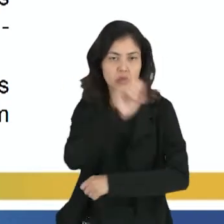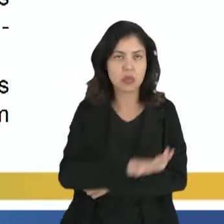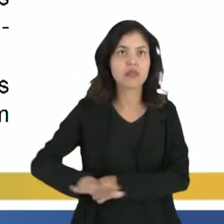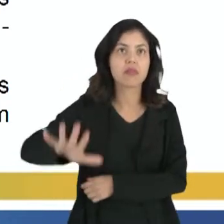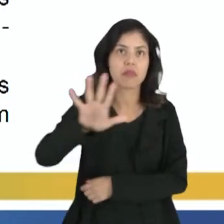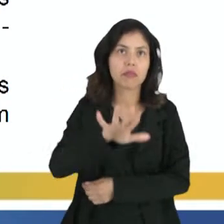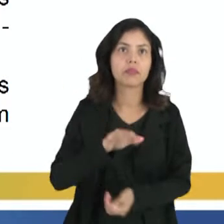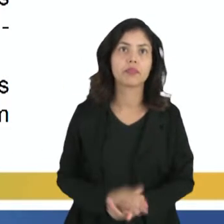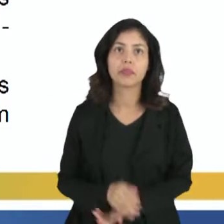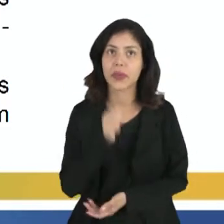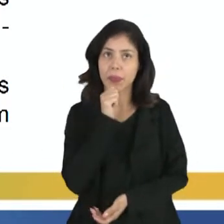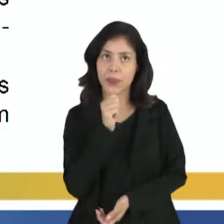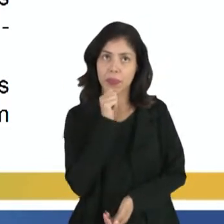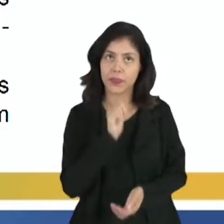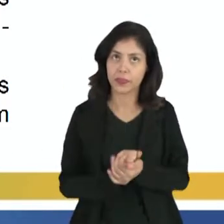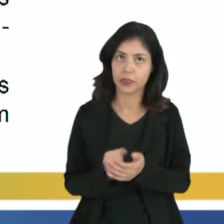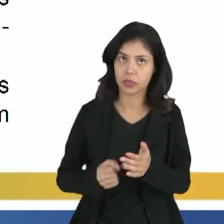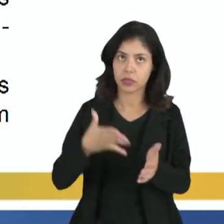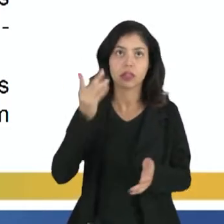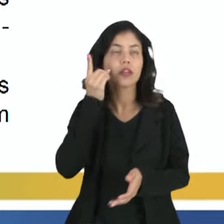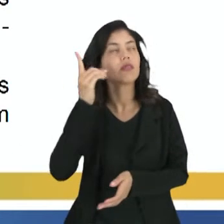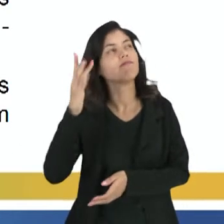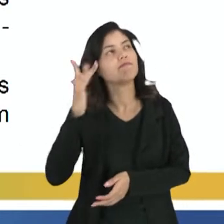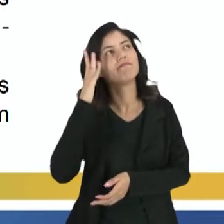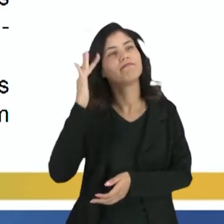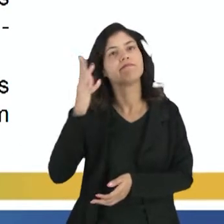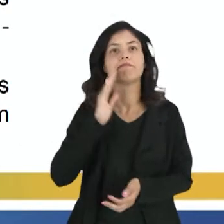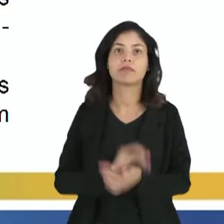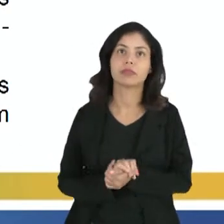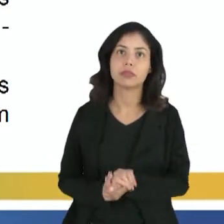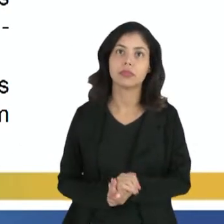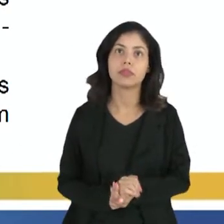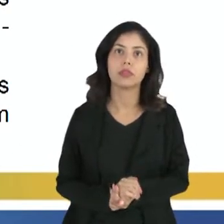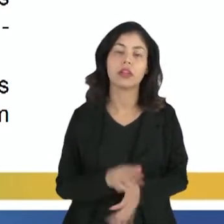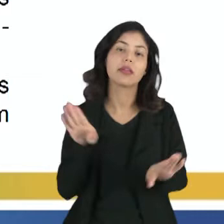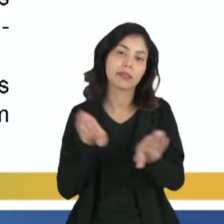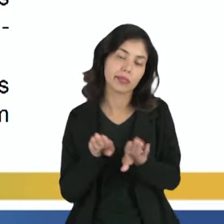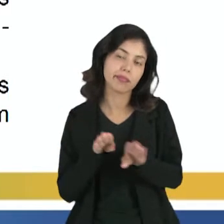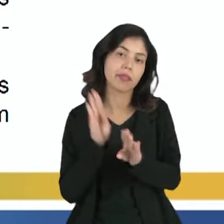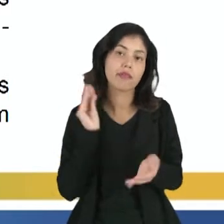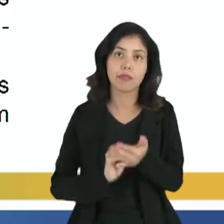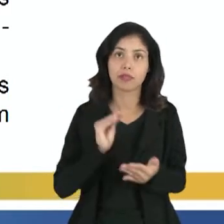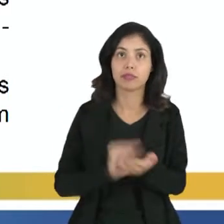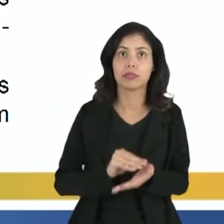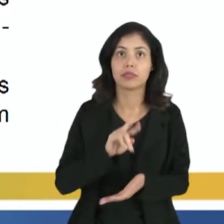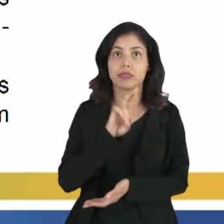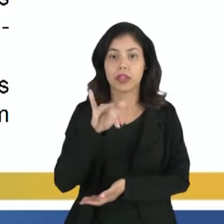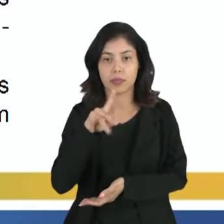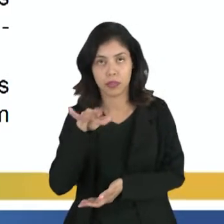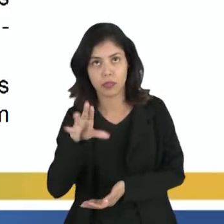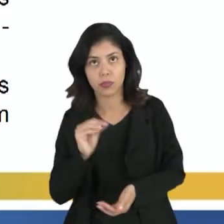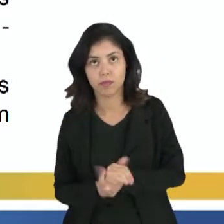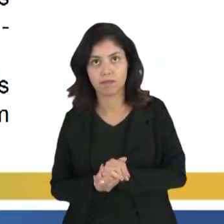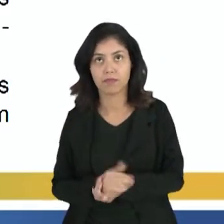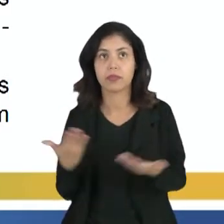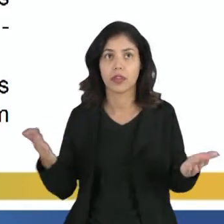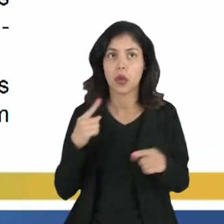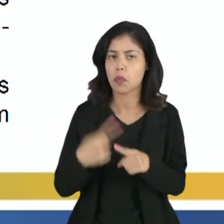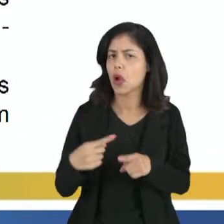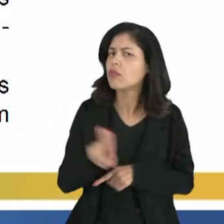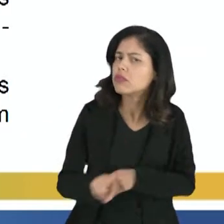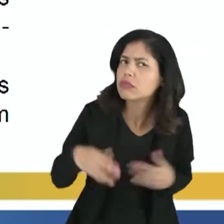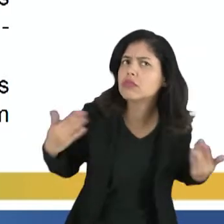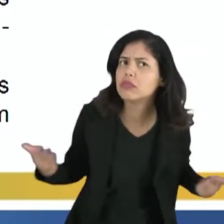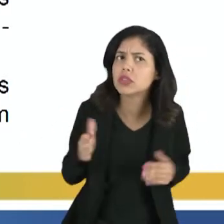total. Ainda há uns dias a reflexão e o arrependimento. Por que não os